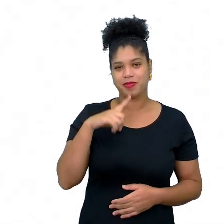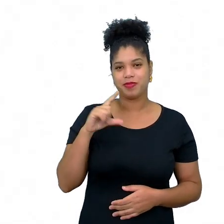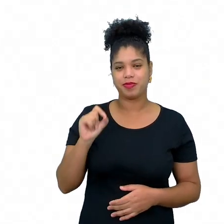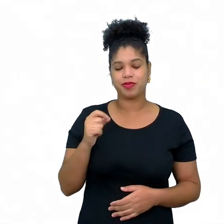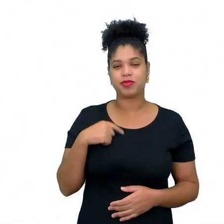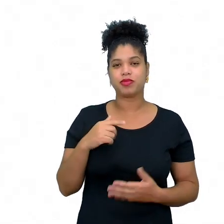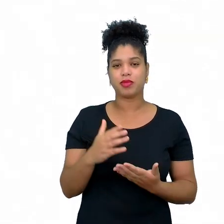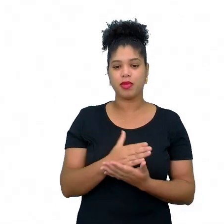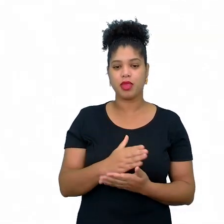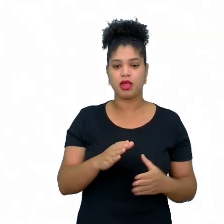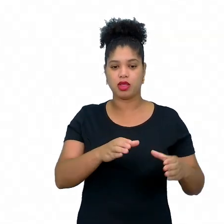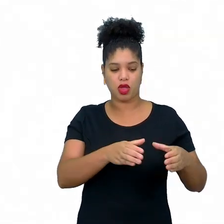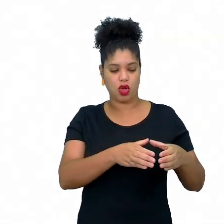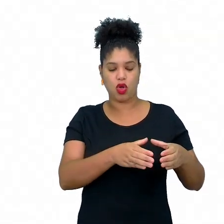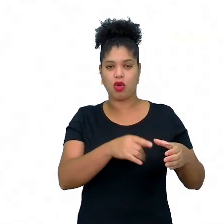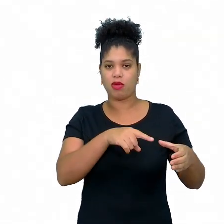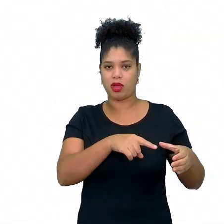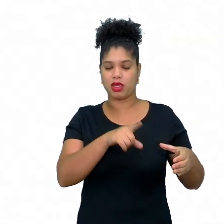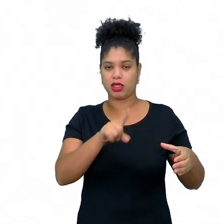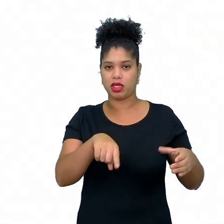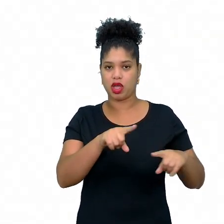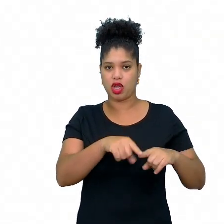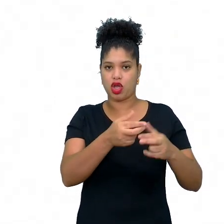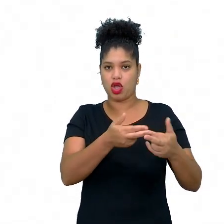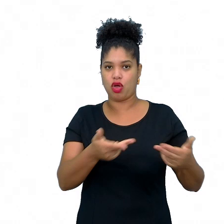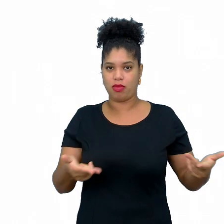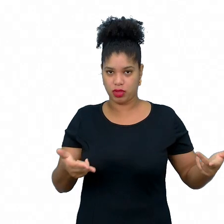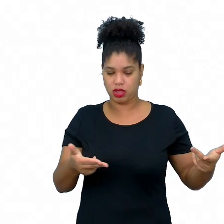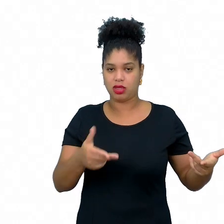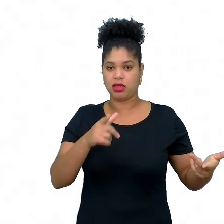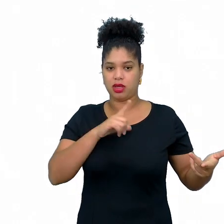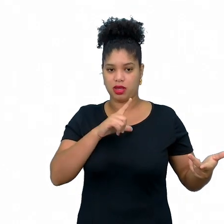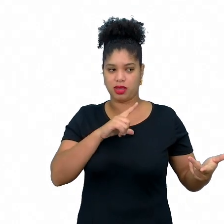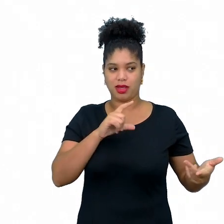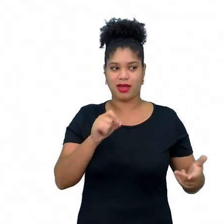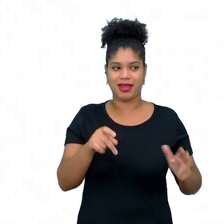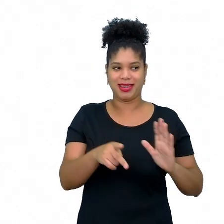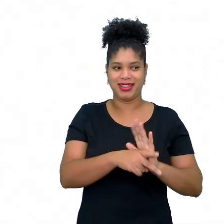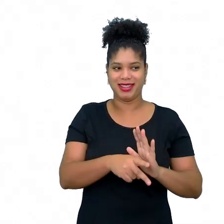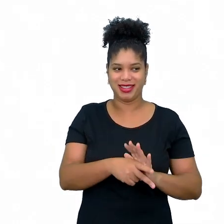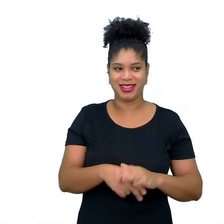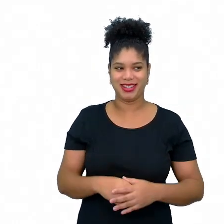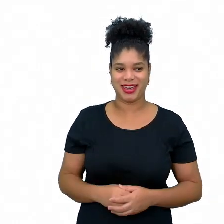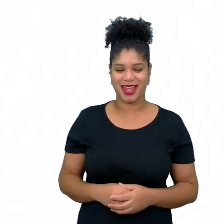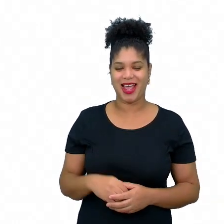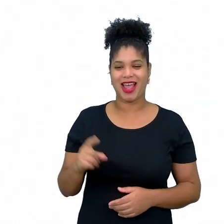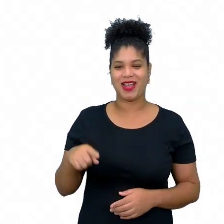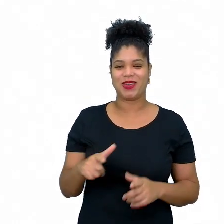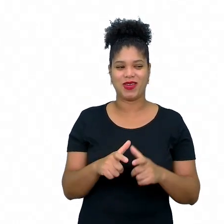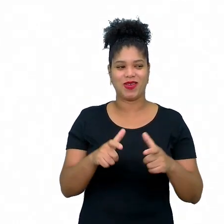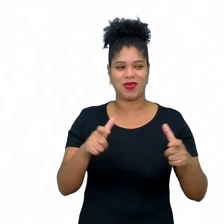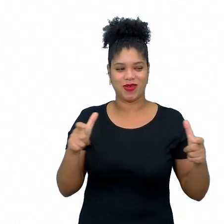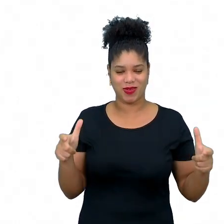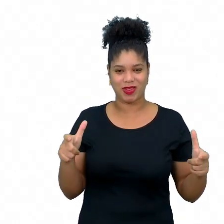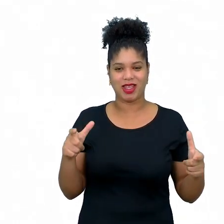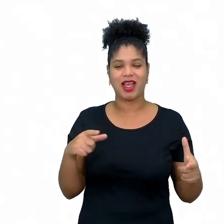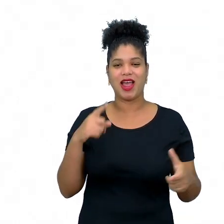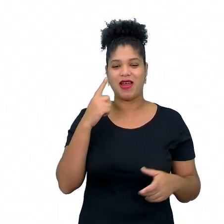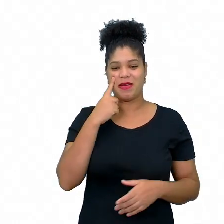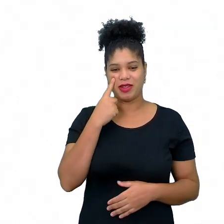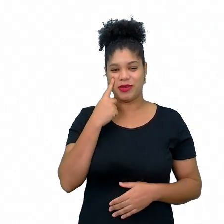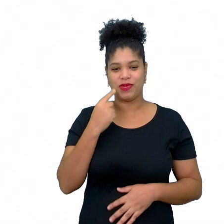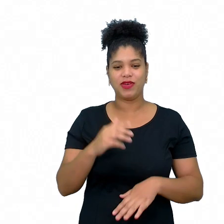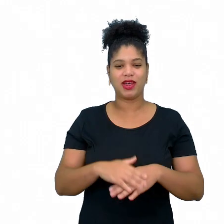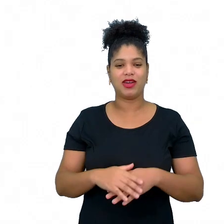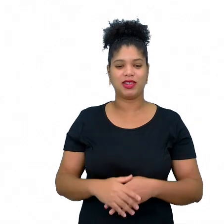essa circunferência, que é o seu objeto, né? Esse comprimento dessa circunferência e o comprimento do diâmetro. Então,